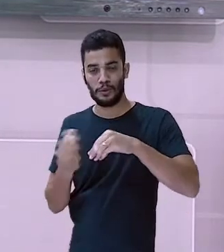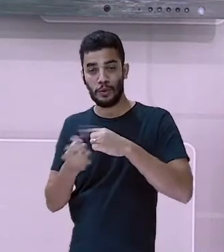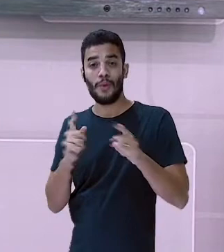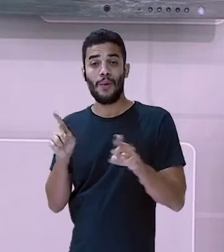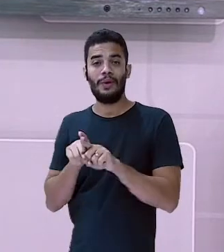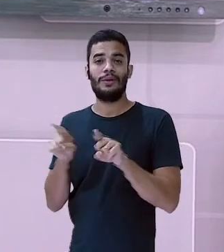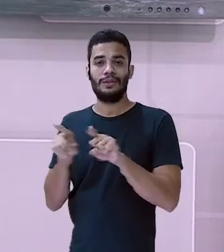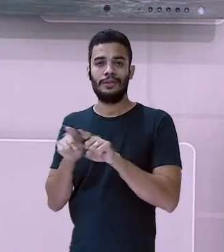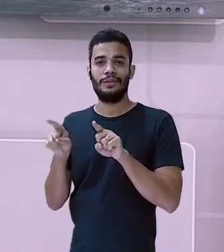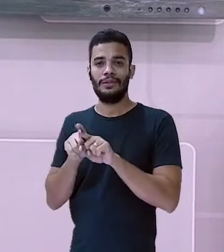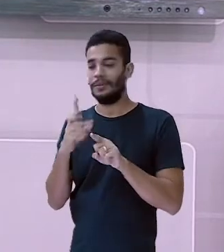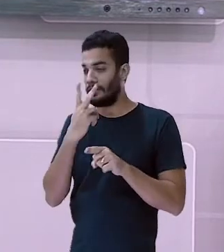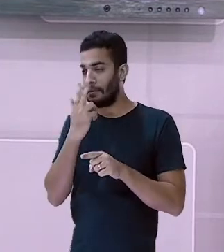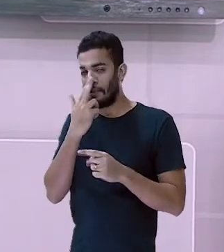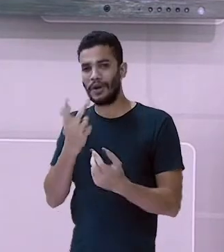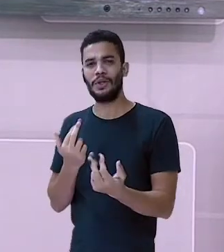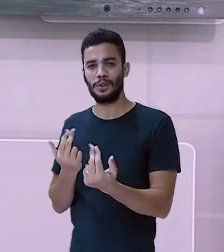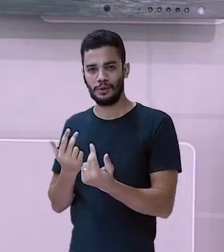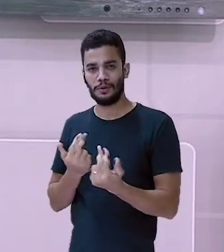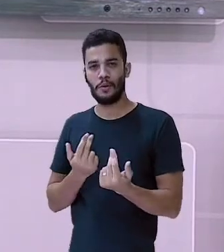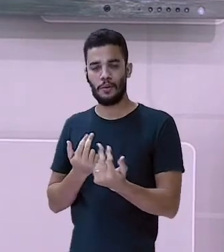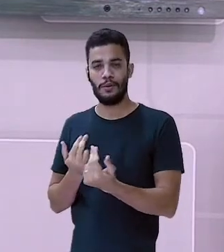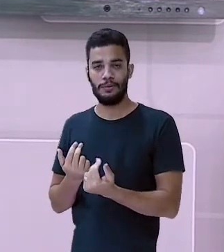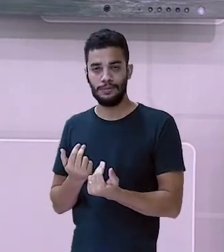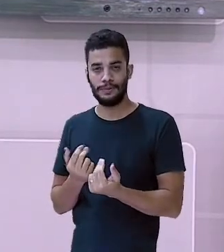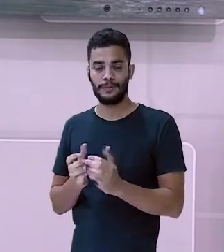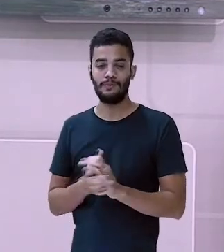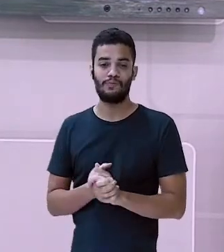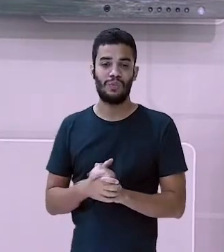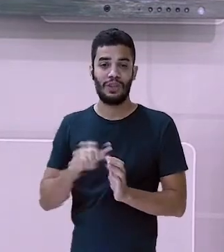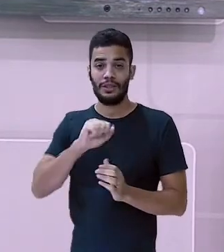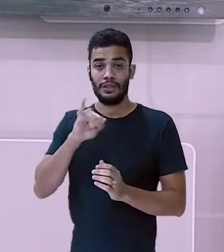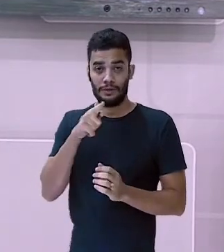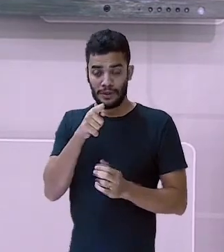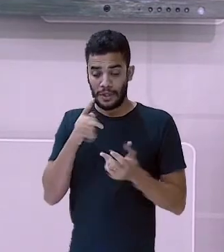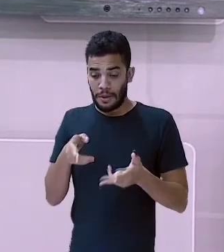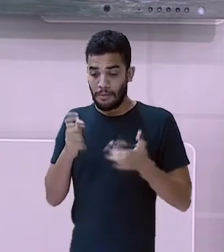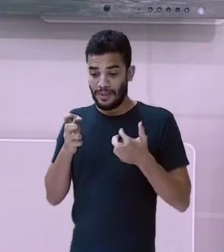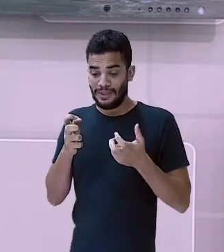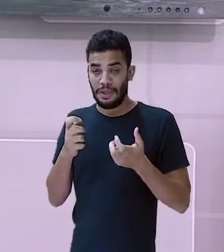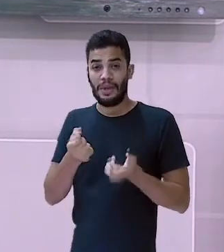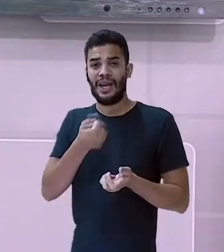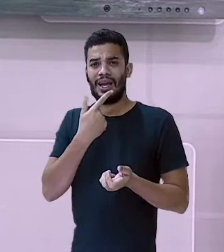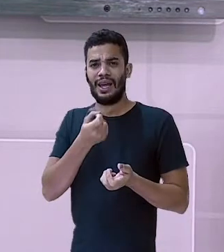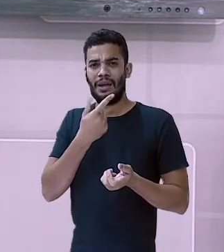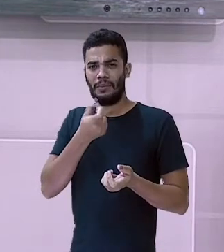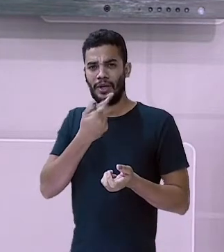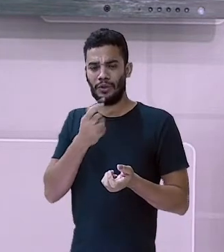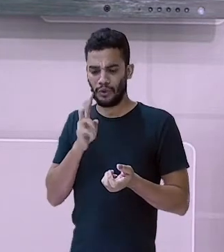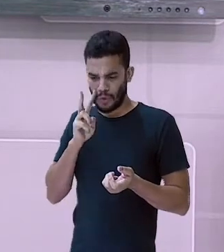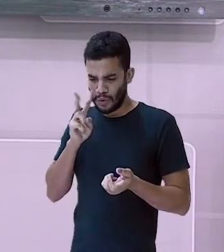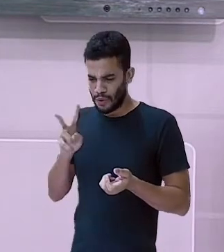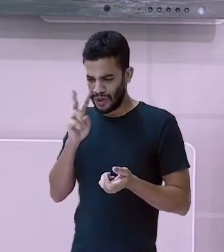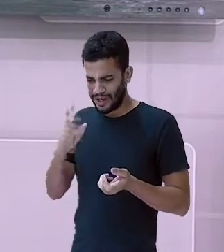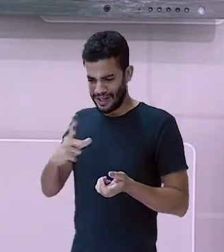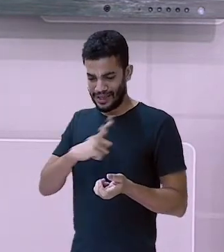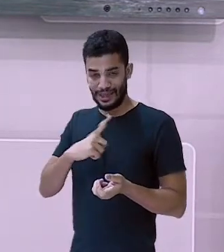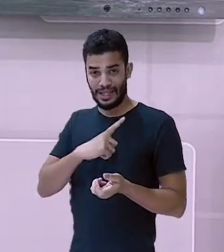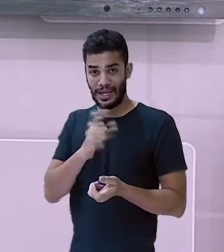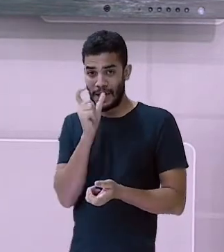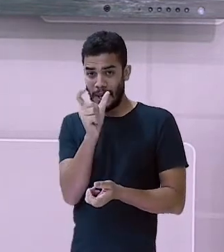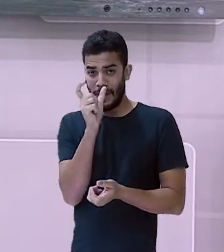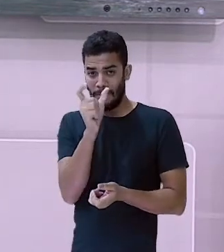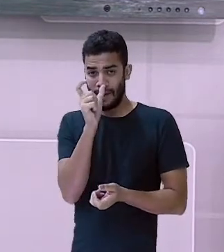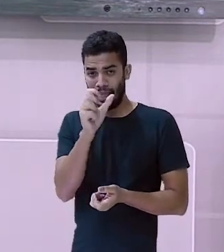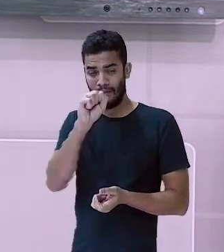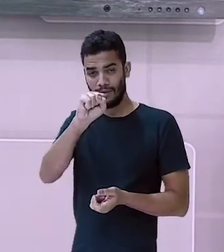em diversos frascos de medicamentos, vem escrito assim, suspensão. A partir de hoje, você